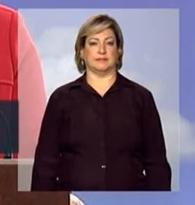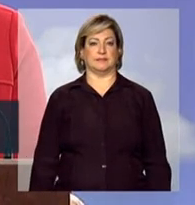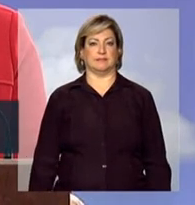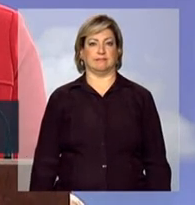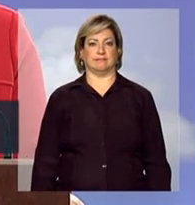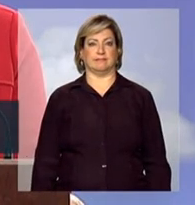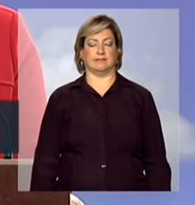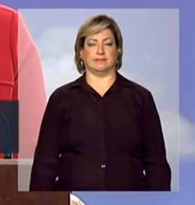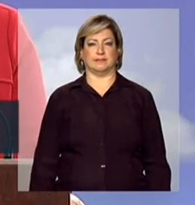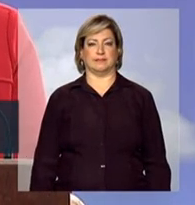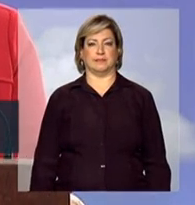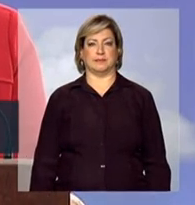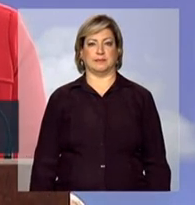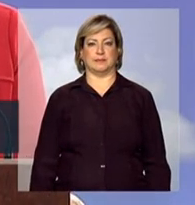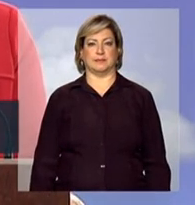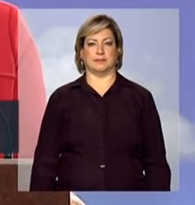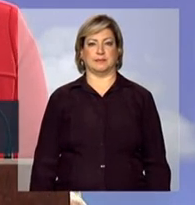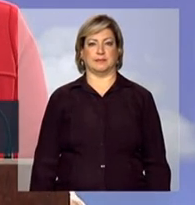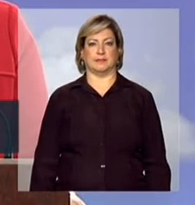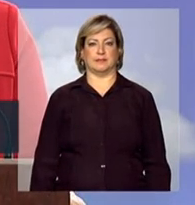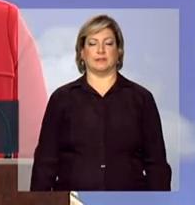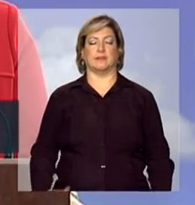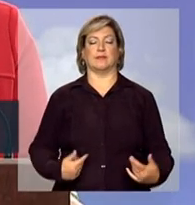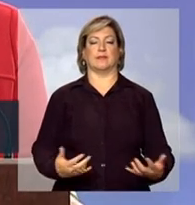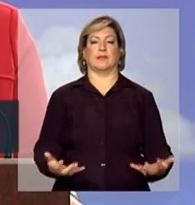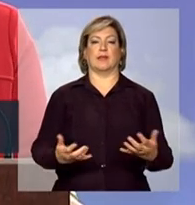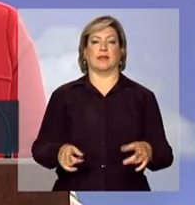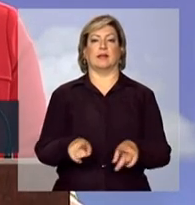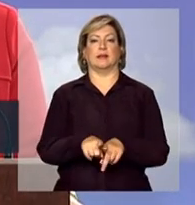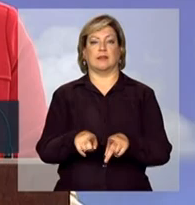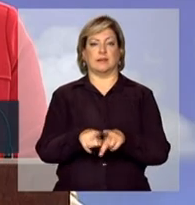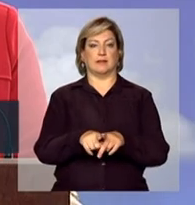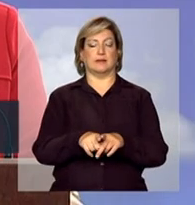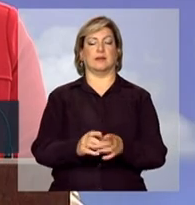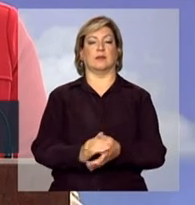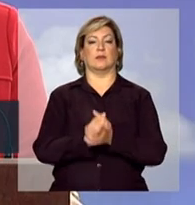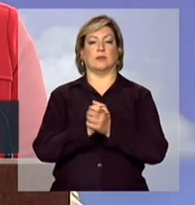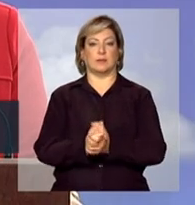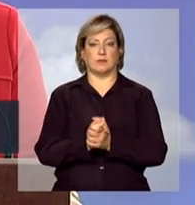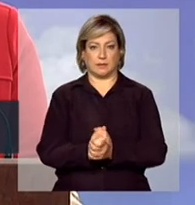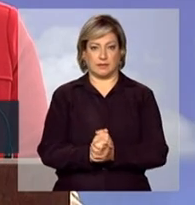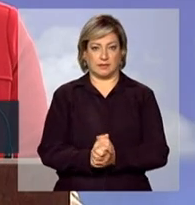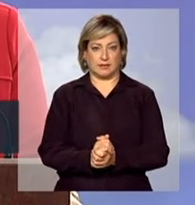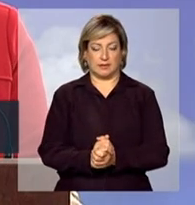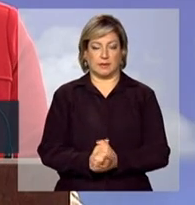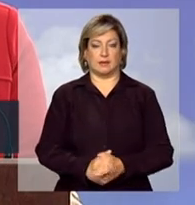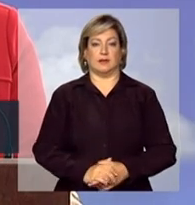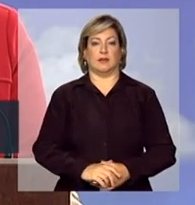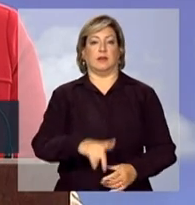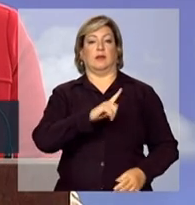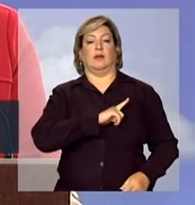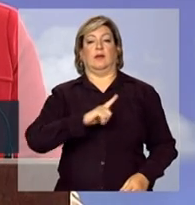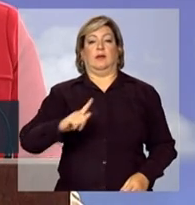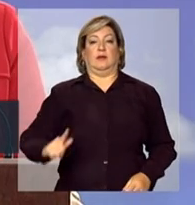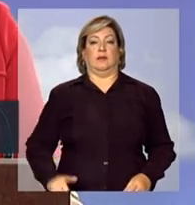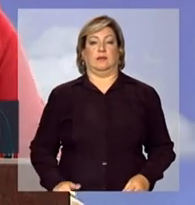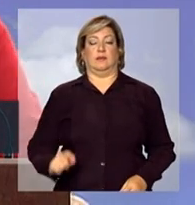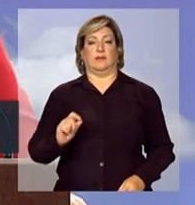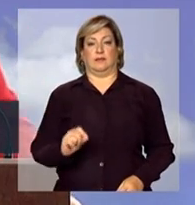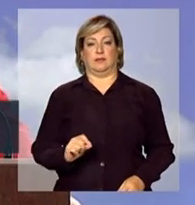eu queria cumprimentar também o nosso o nosso Governador